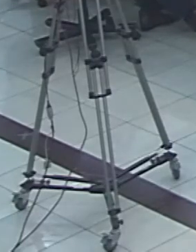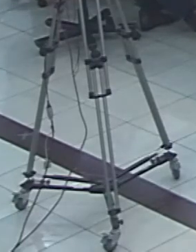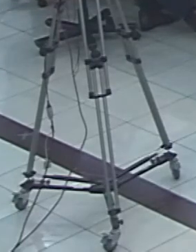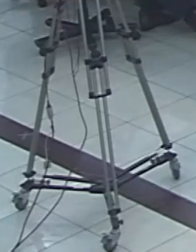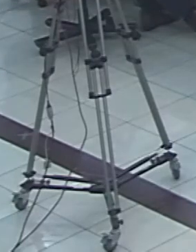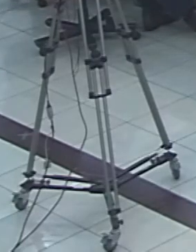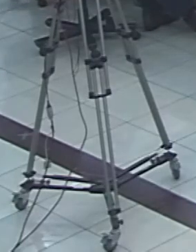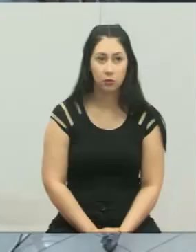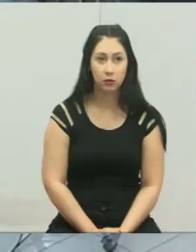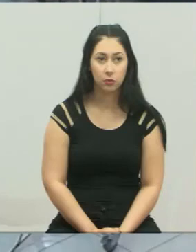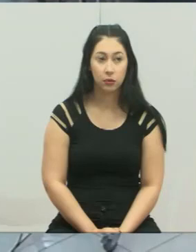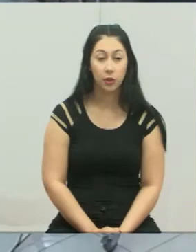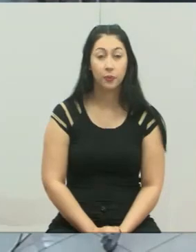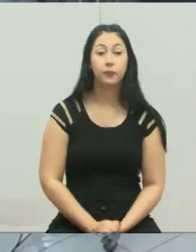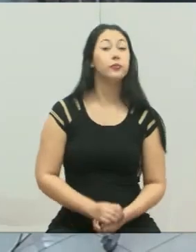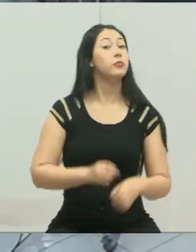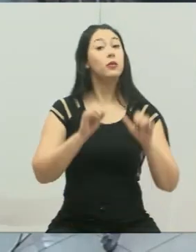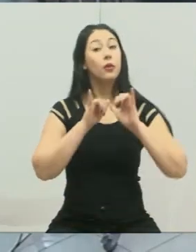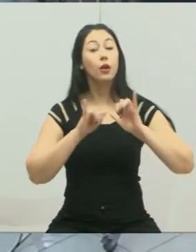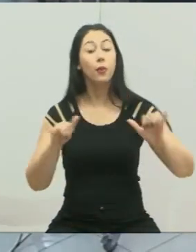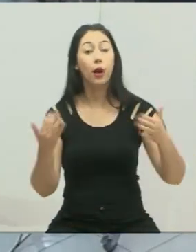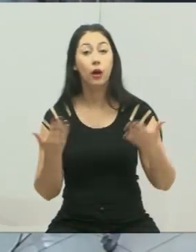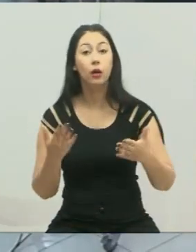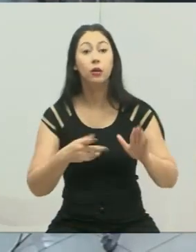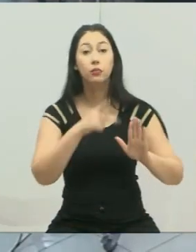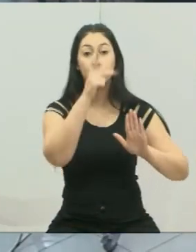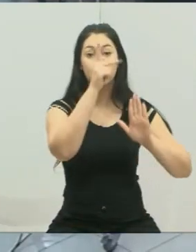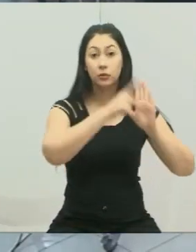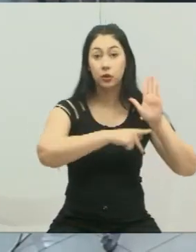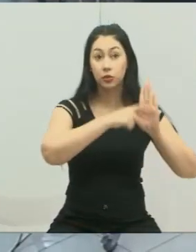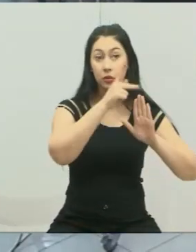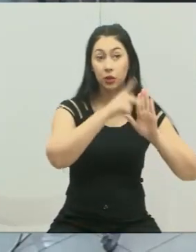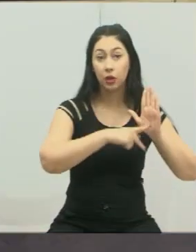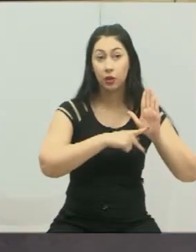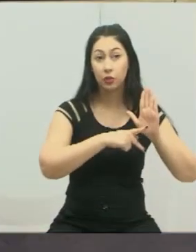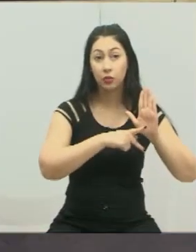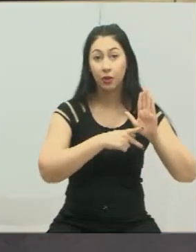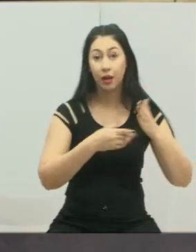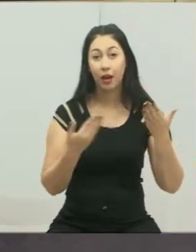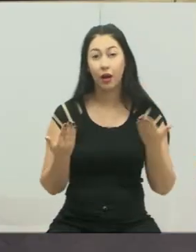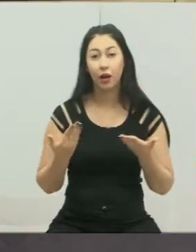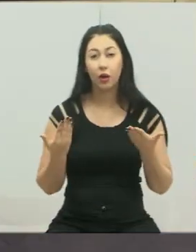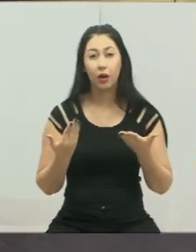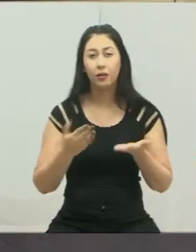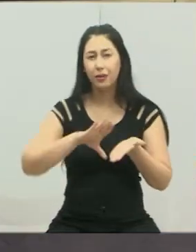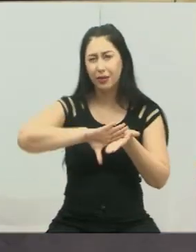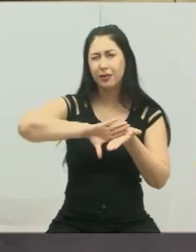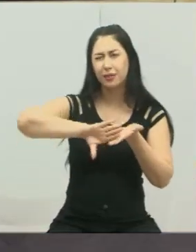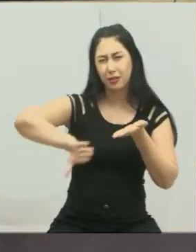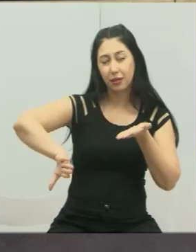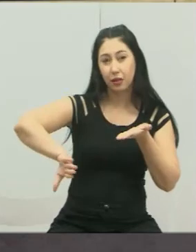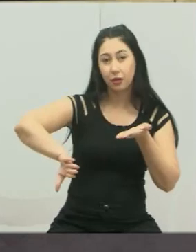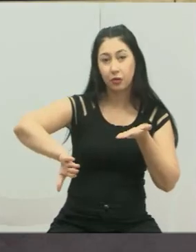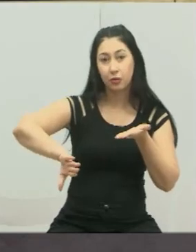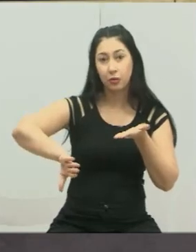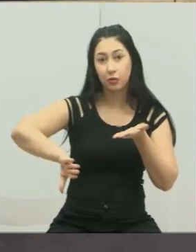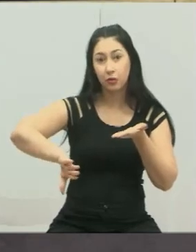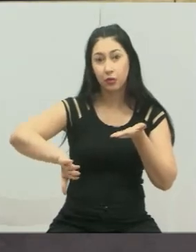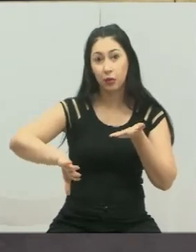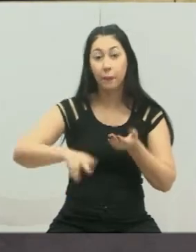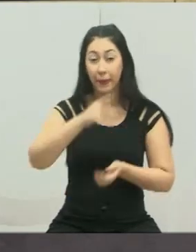Comunico a todos que o projeto que constava na ordem do dia foi retirado pelo